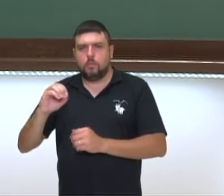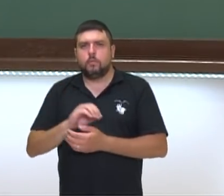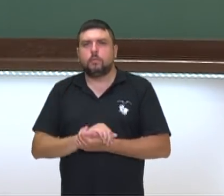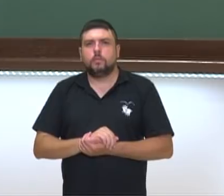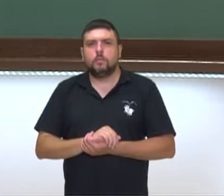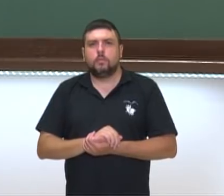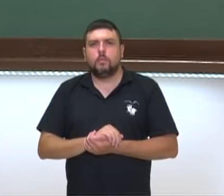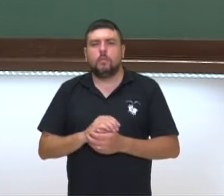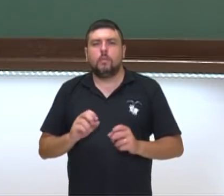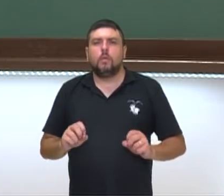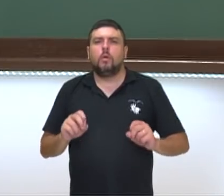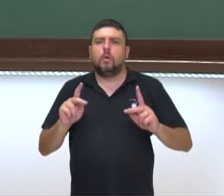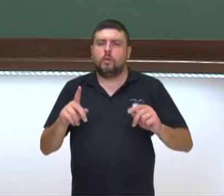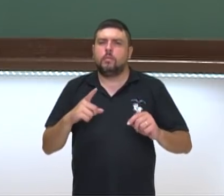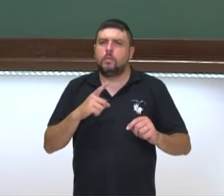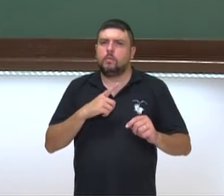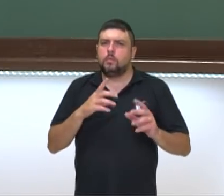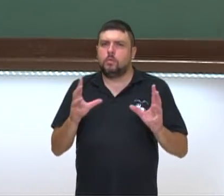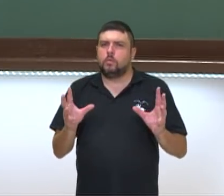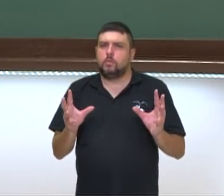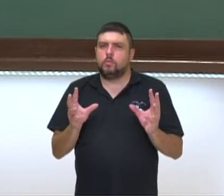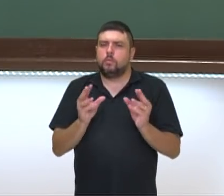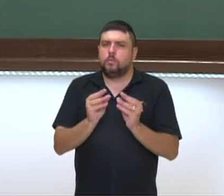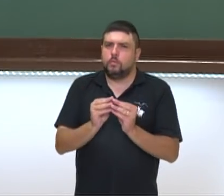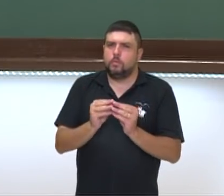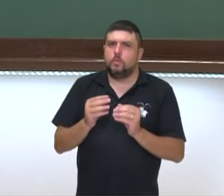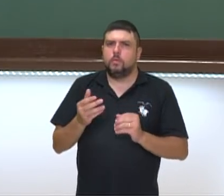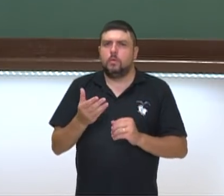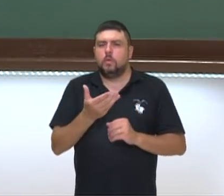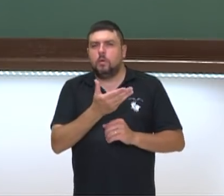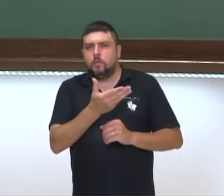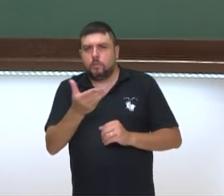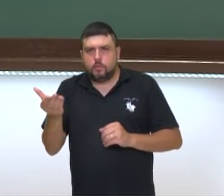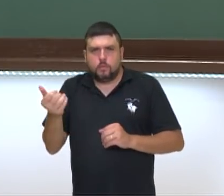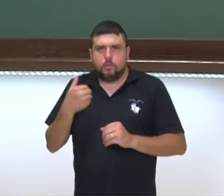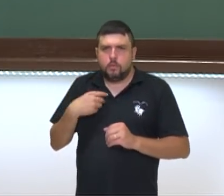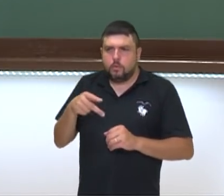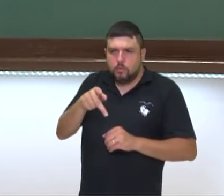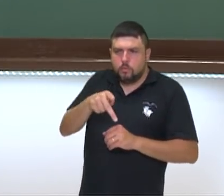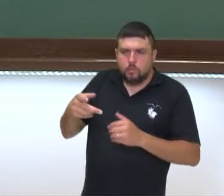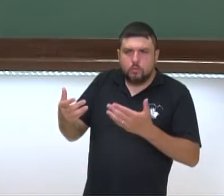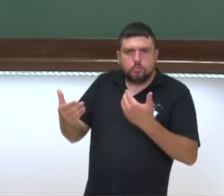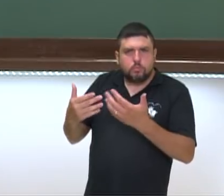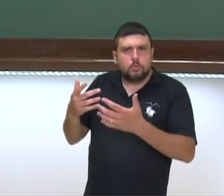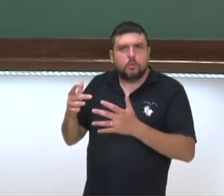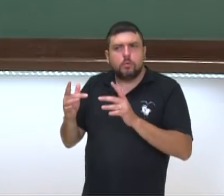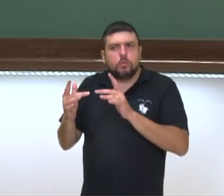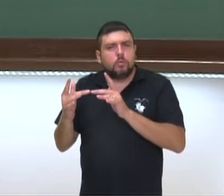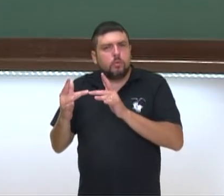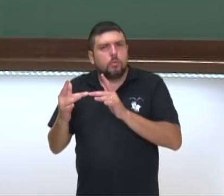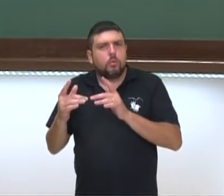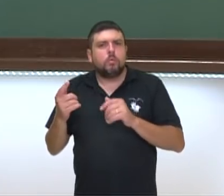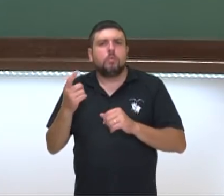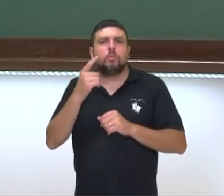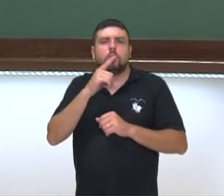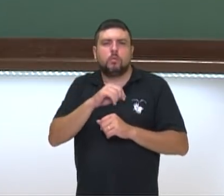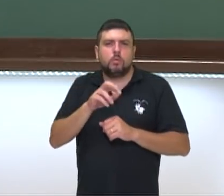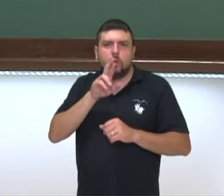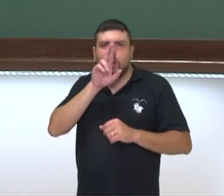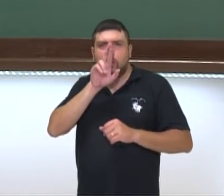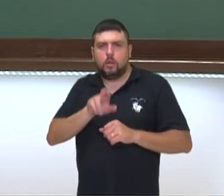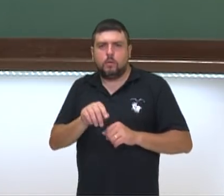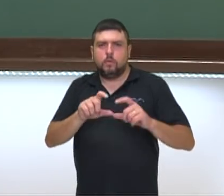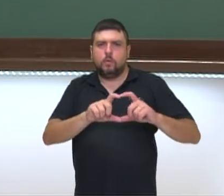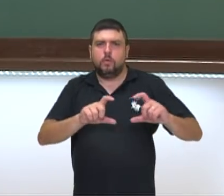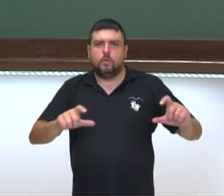obviamente, as formas reduzidas, que eu acho que vocês, como professor, vão resolver algumas questões para reforçar a equação